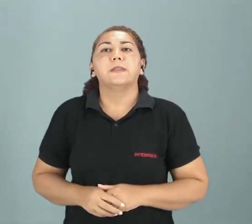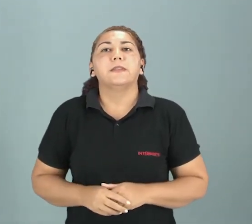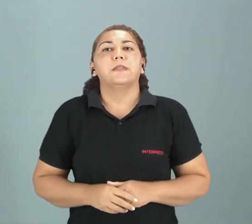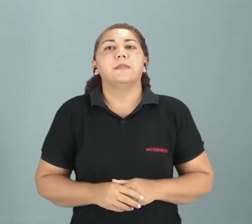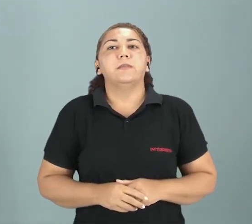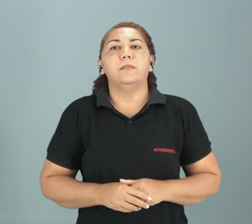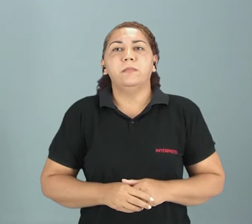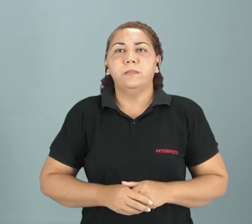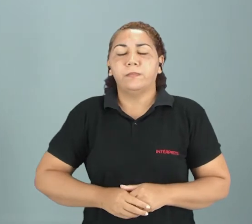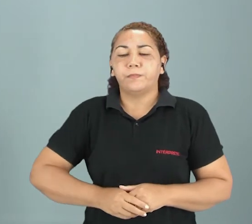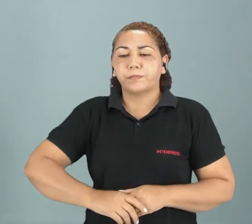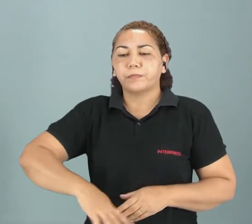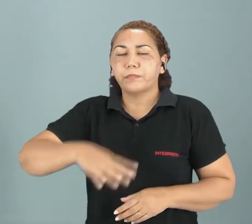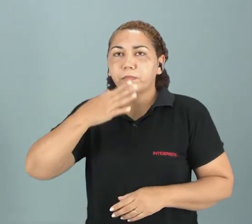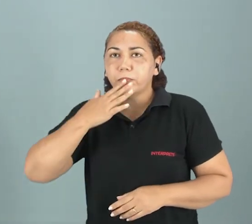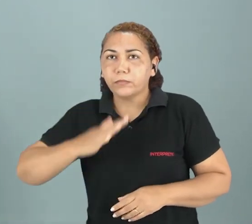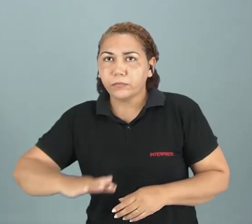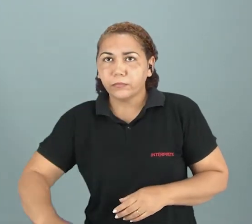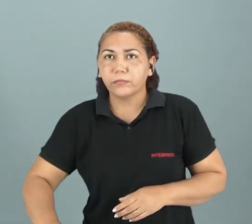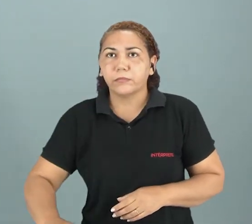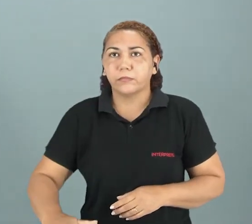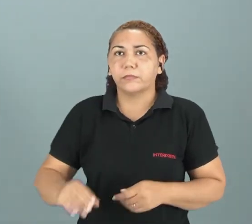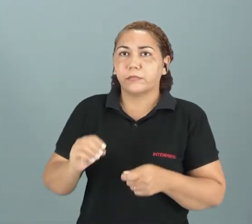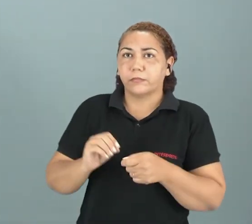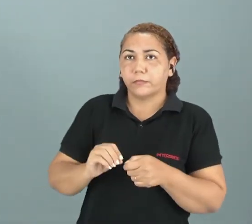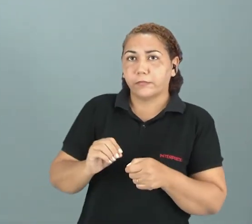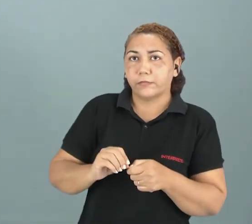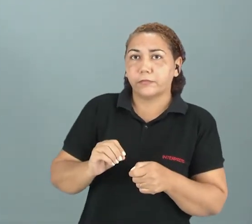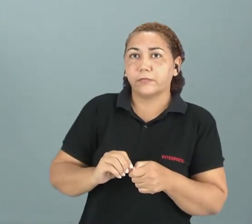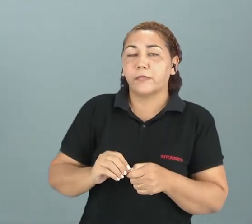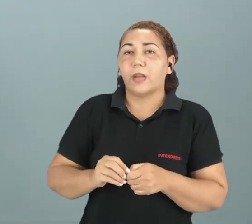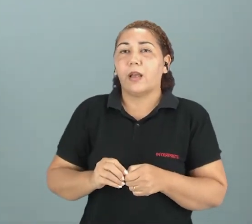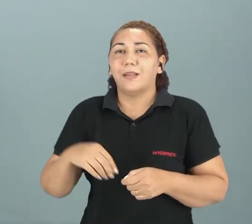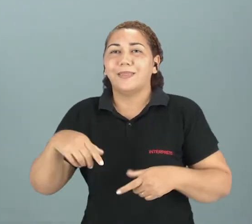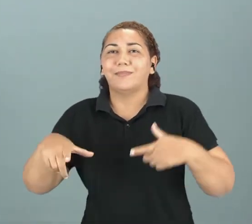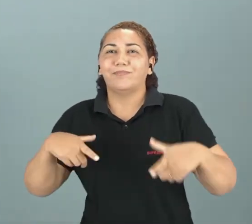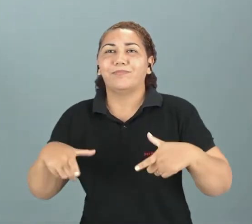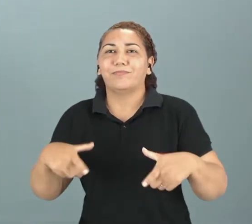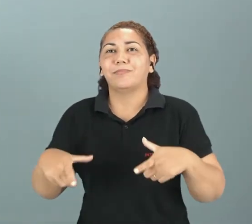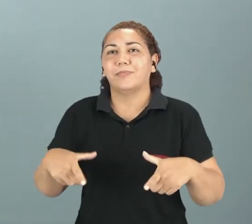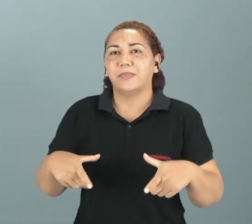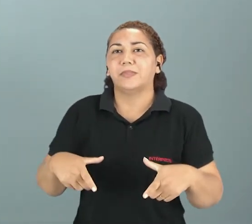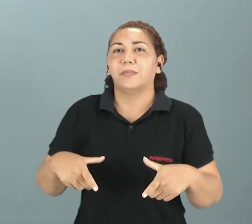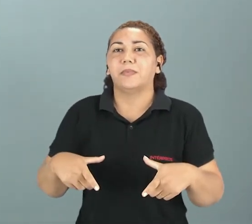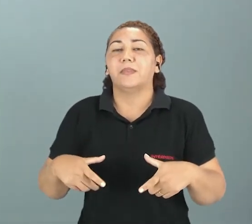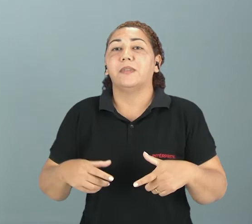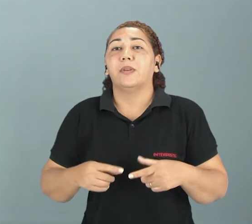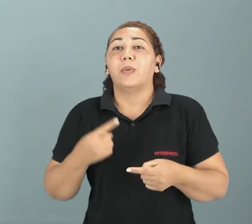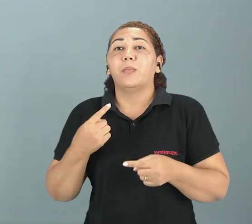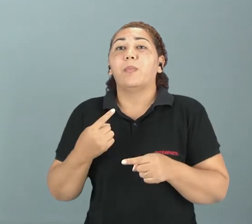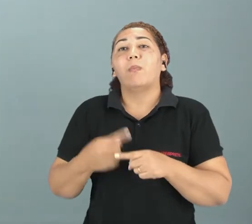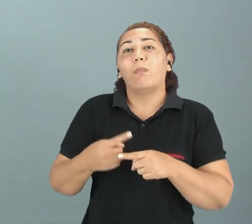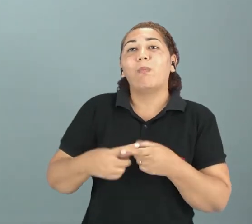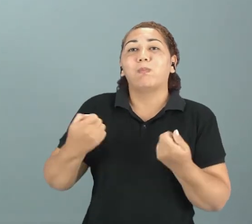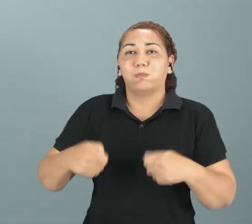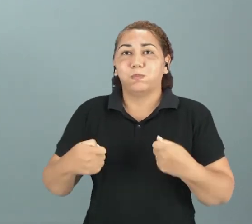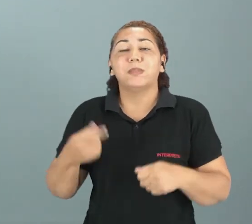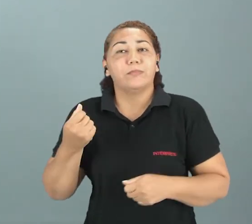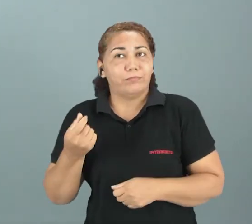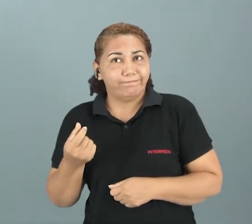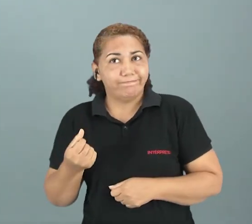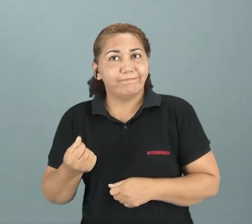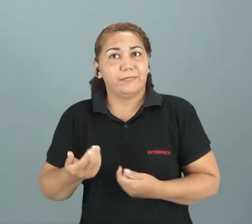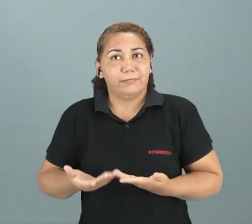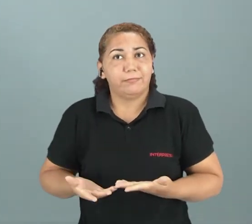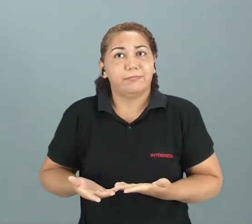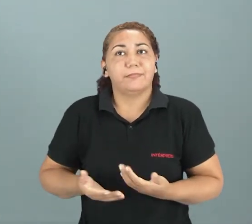as crianças fazem pequenas coisas porque elas precisam de algum dinheirinho, né? Aí o trabalho infantil, às vezes, lembra isso. Vou trabalhar com vocês agora